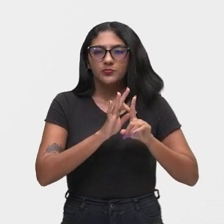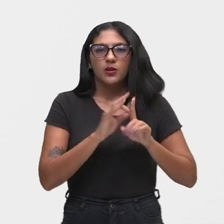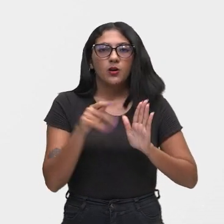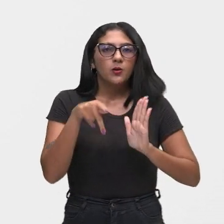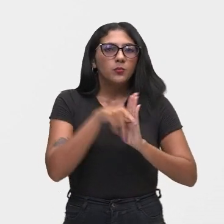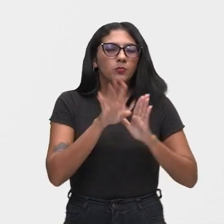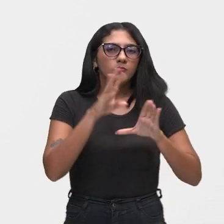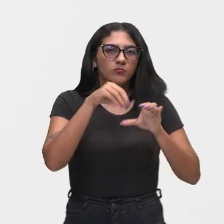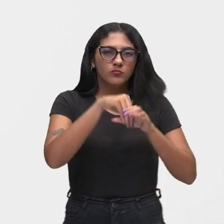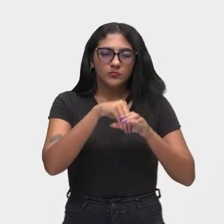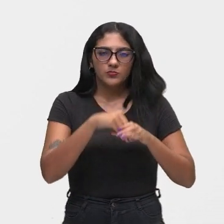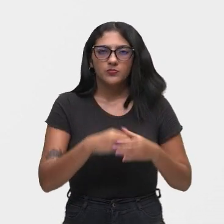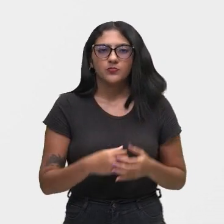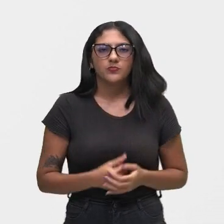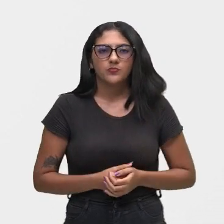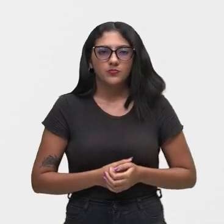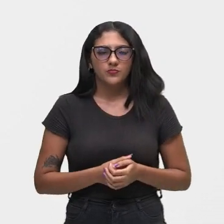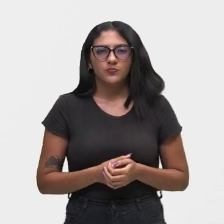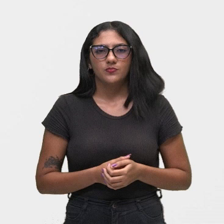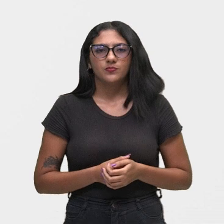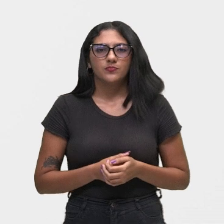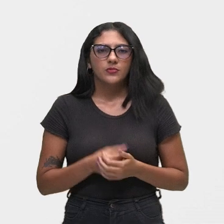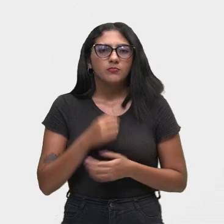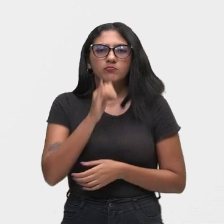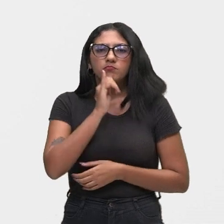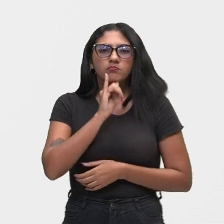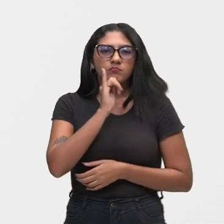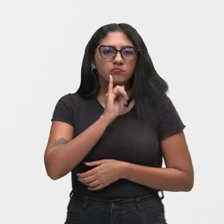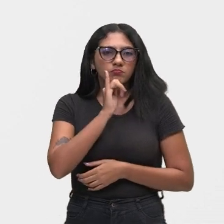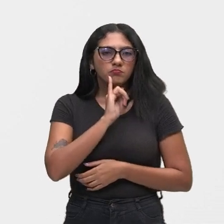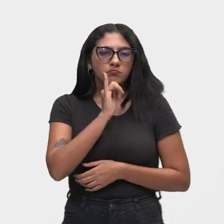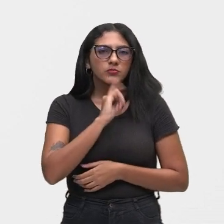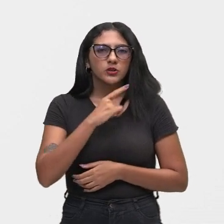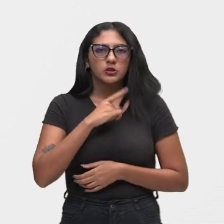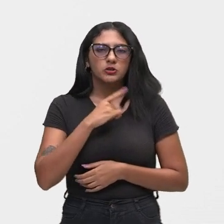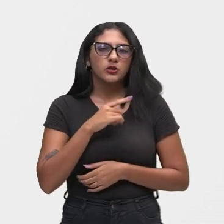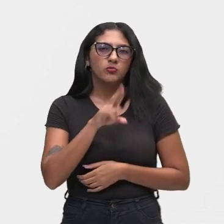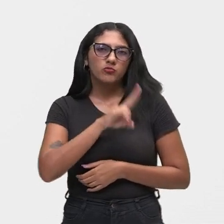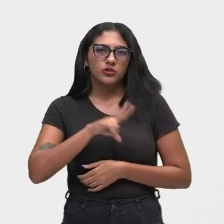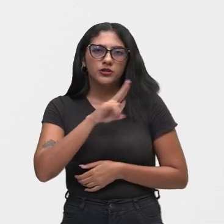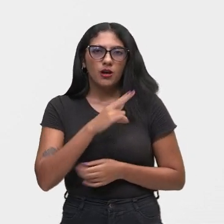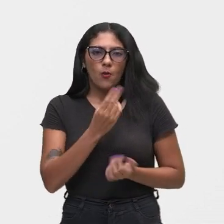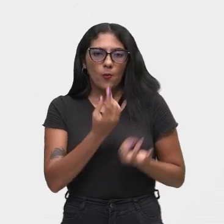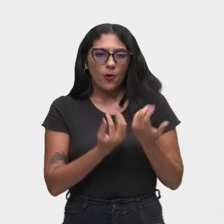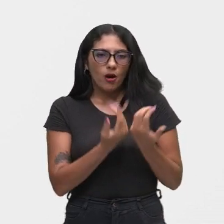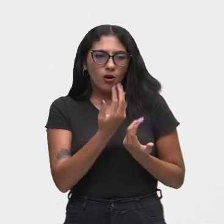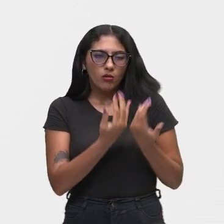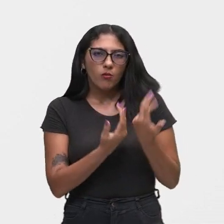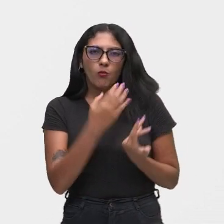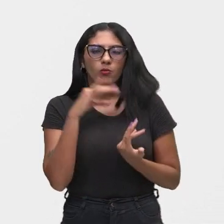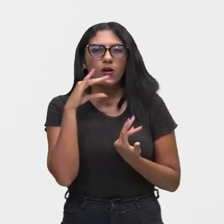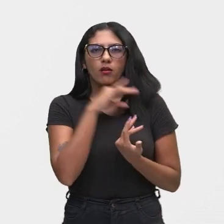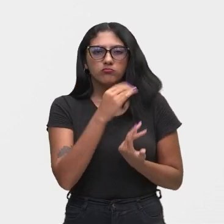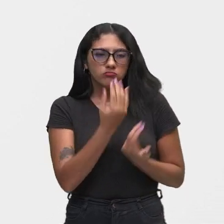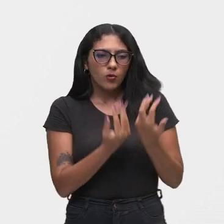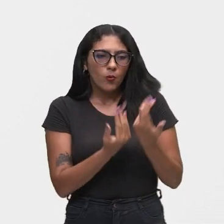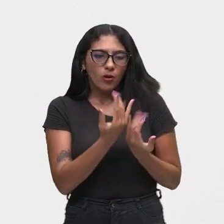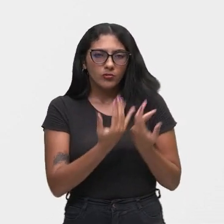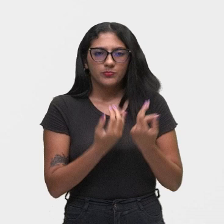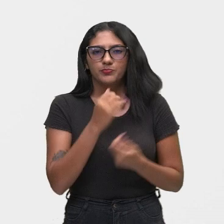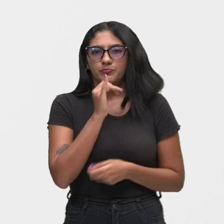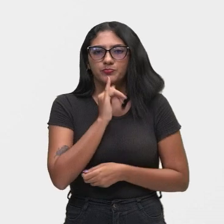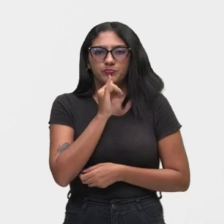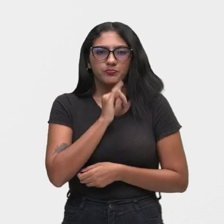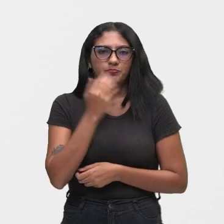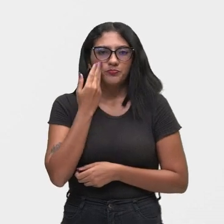da realização daquela ação, daquela atividade, né? No caso chamada de trabalho, ali. Tá? Então, exemplos são